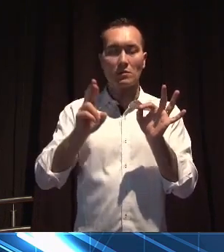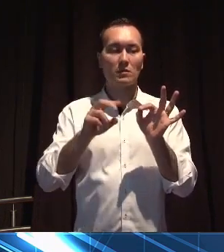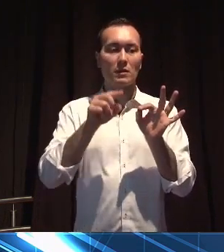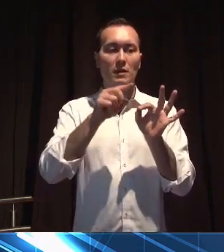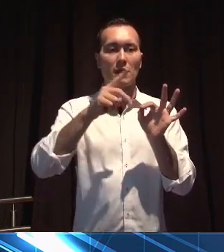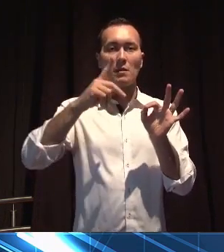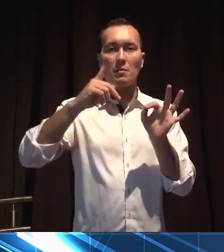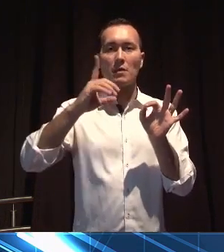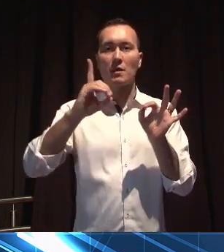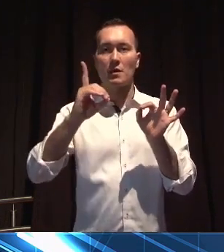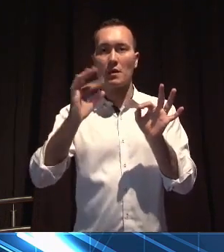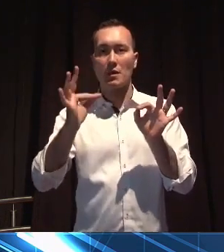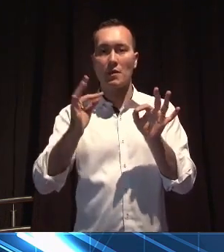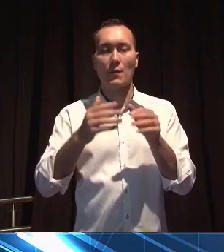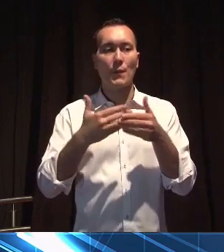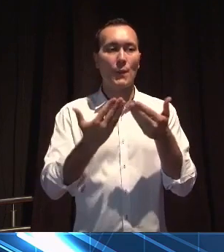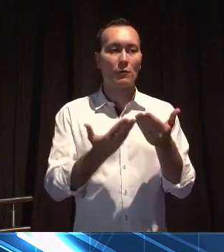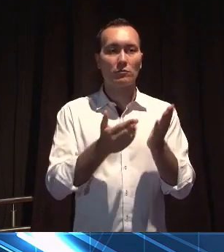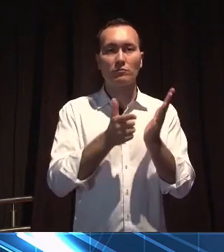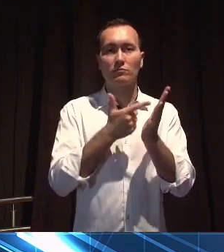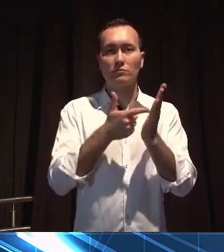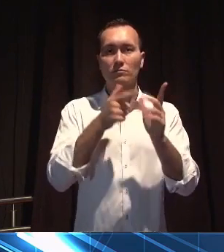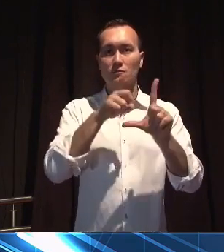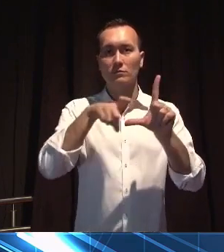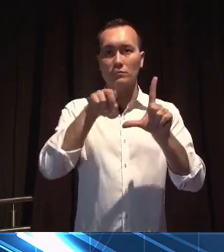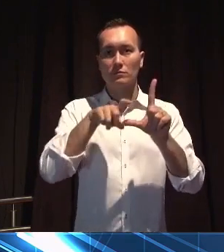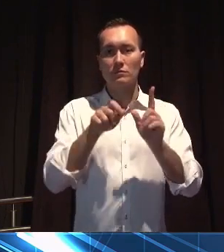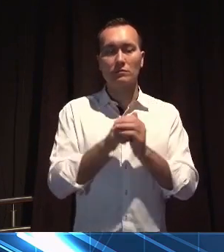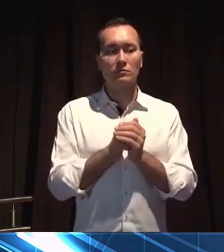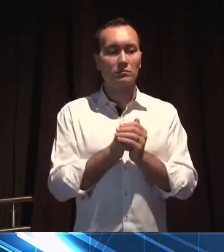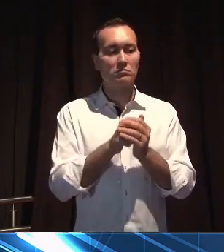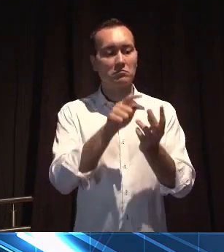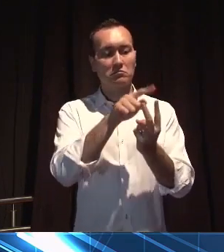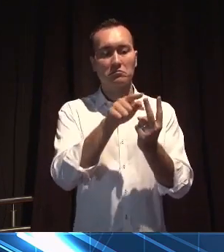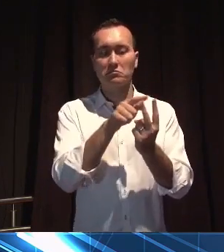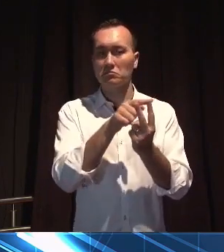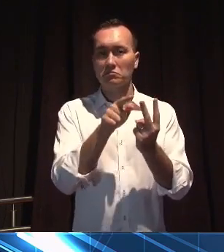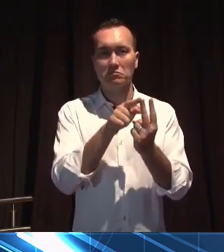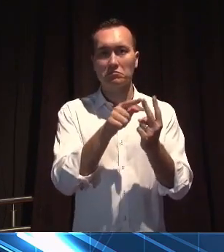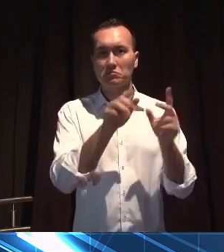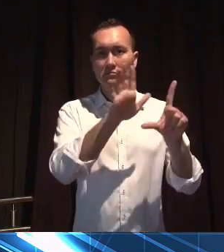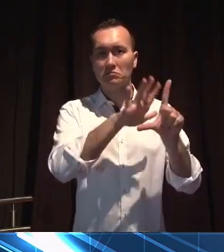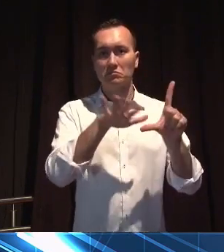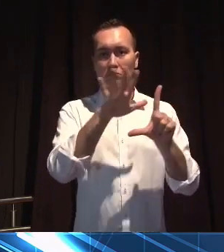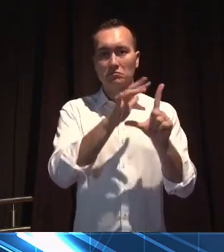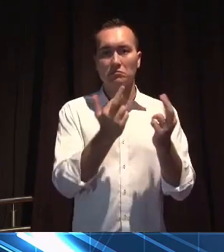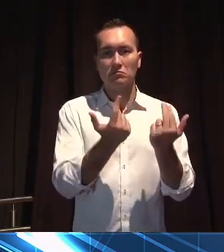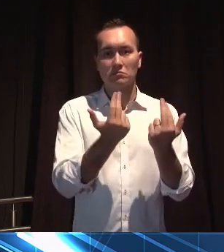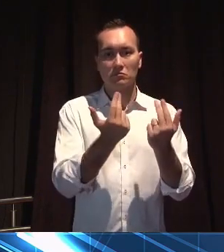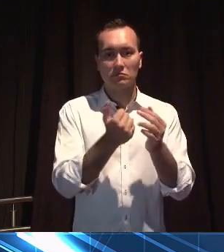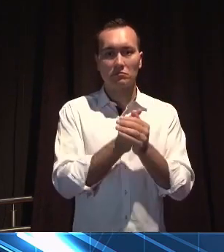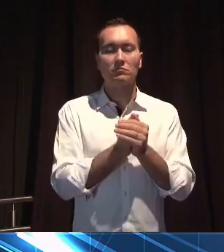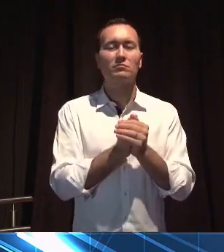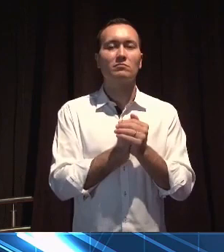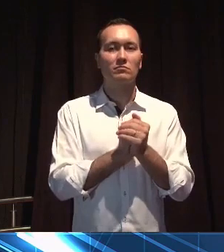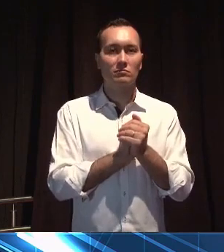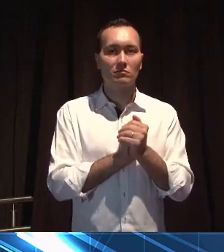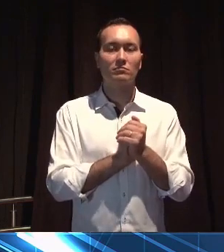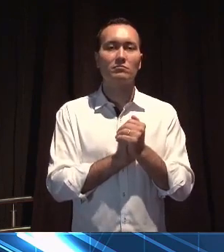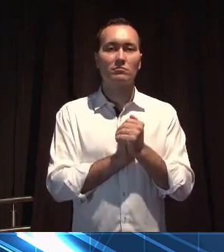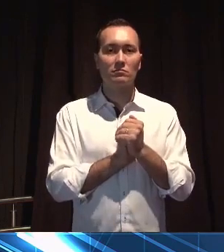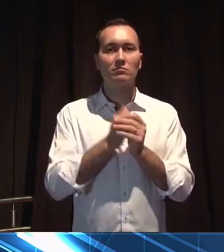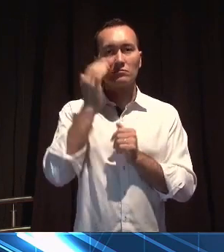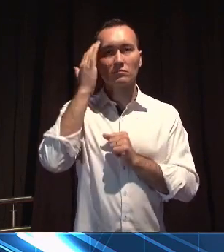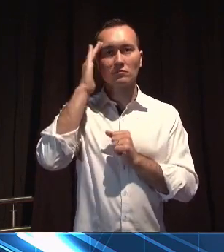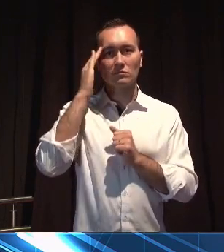pública com ipubleibe então ambas passam a implementar essa interface comum que a geradora ebook Beleza então